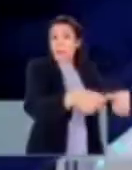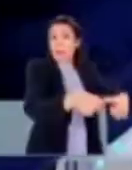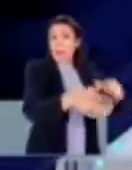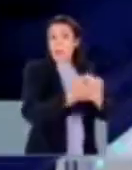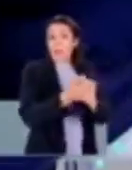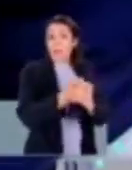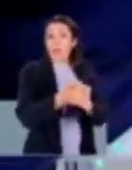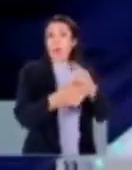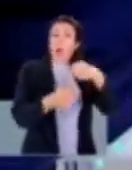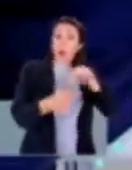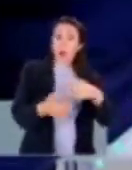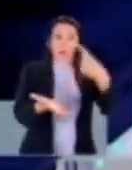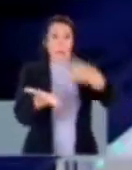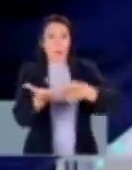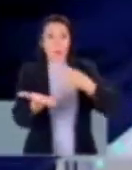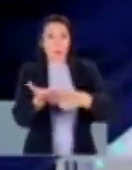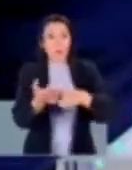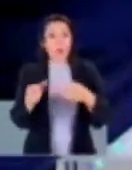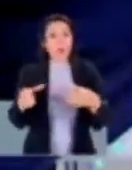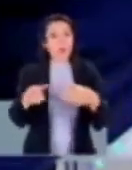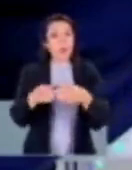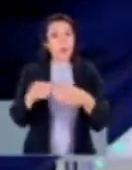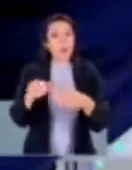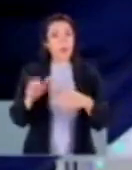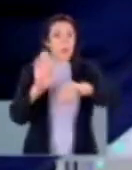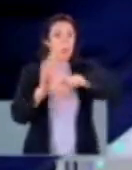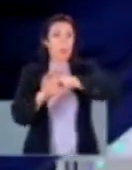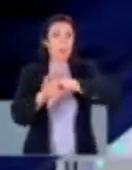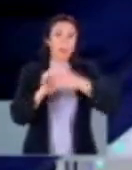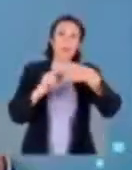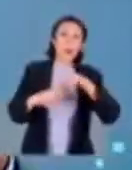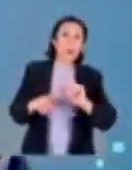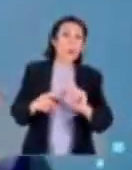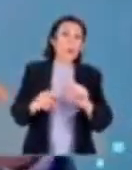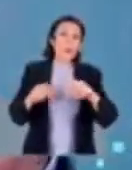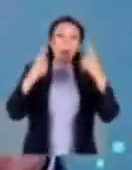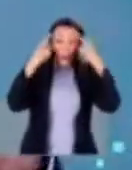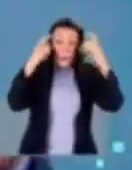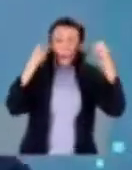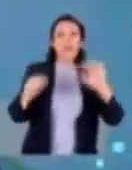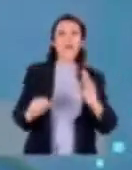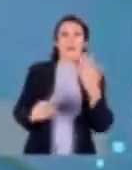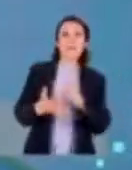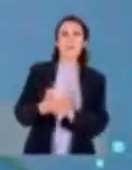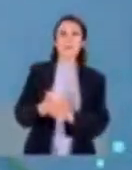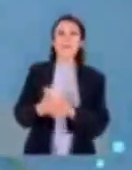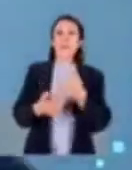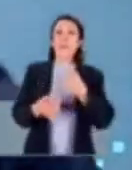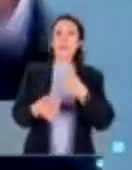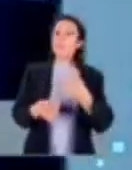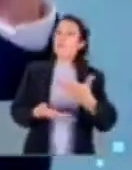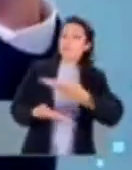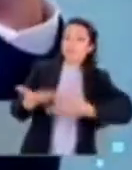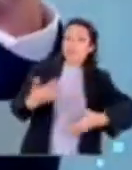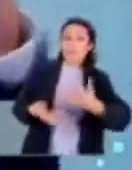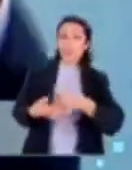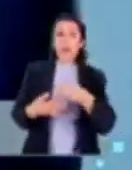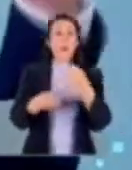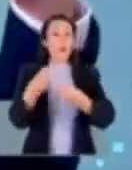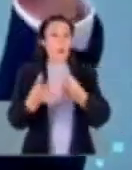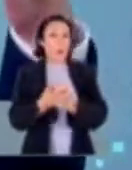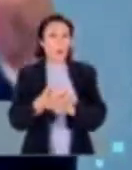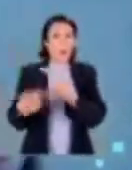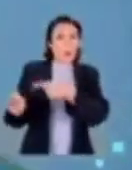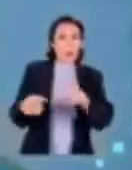agressão com a facção criminosa ou terror vai tomar conta e ele vai relativizando ele achava eu vou combater aqui o narcotráfico quando eu sei que o burguês